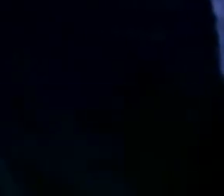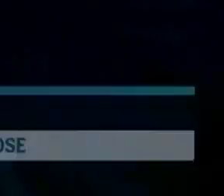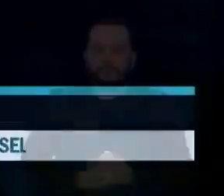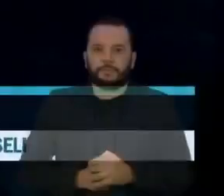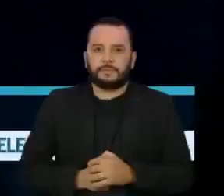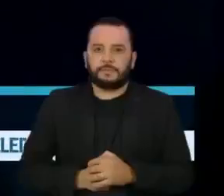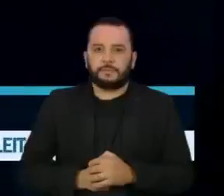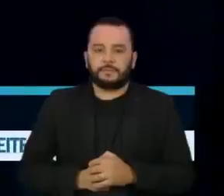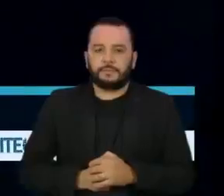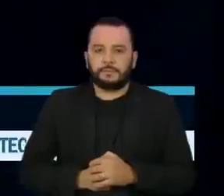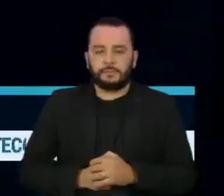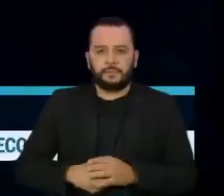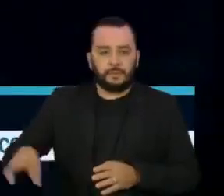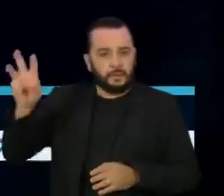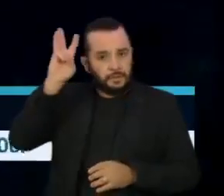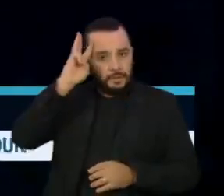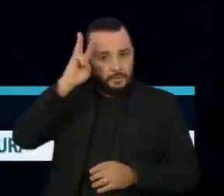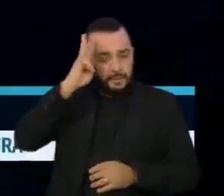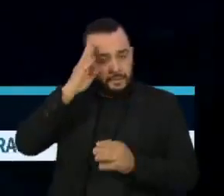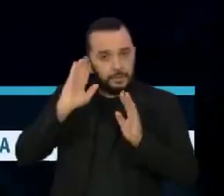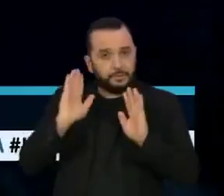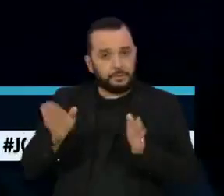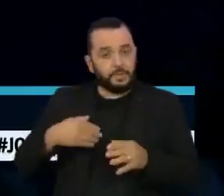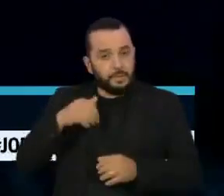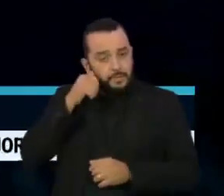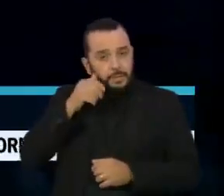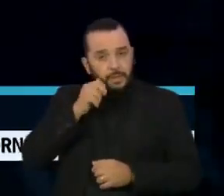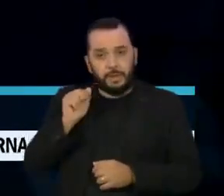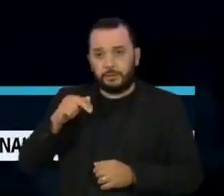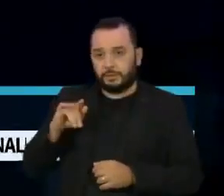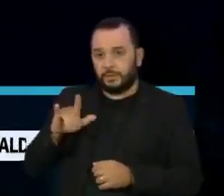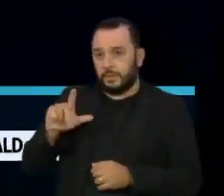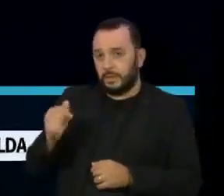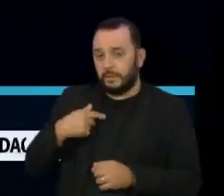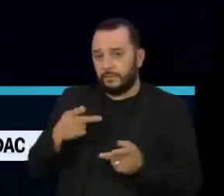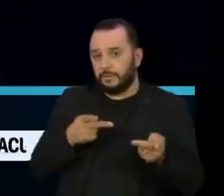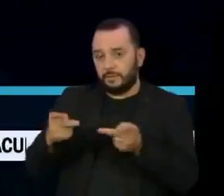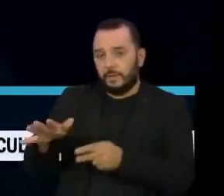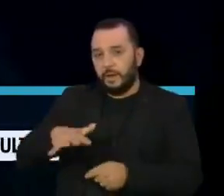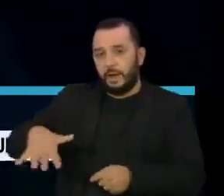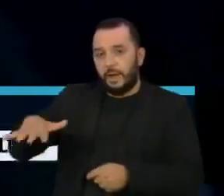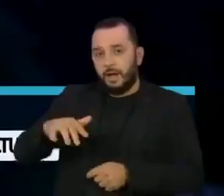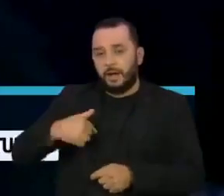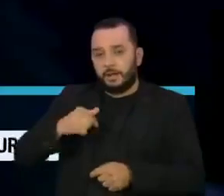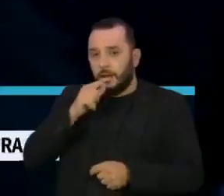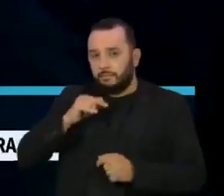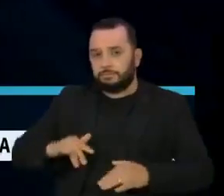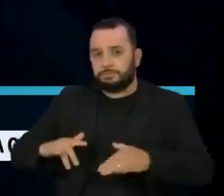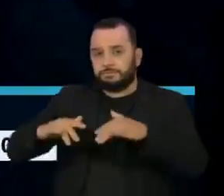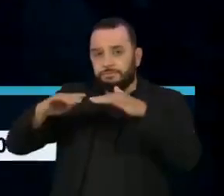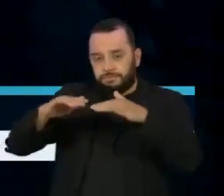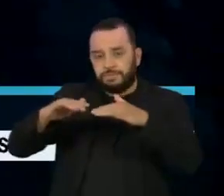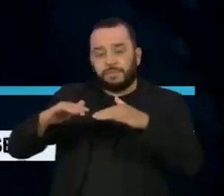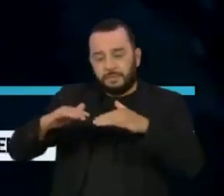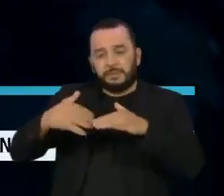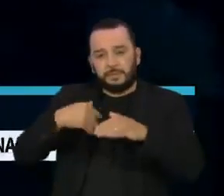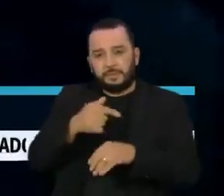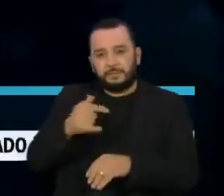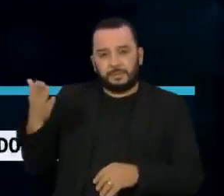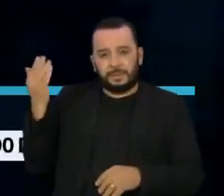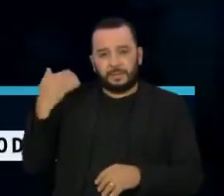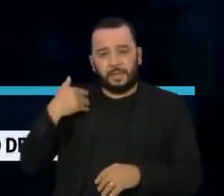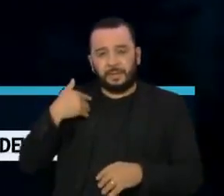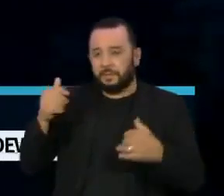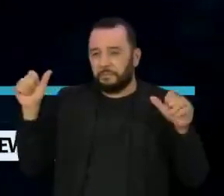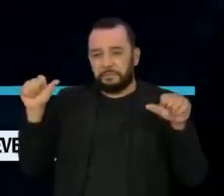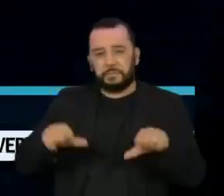e nesta terça-feira a chanceler Angela Merkel visitou áreas atingidas pelas inundações na semana passada uma das piores